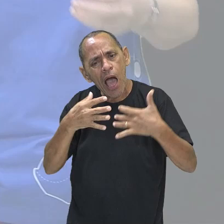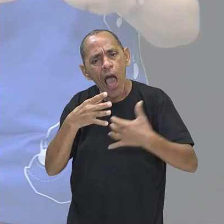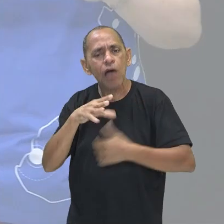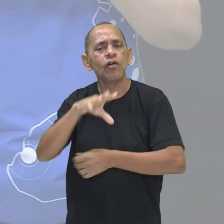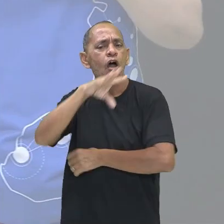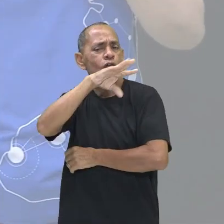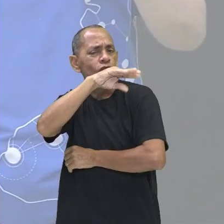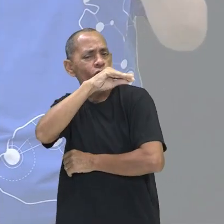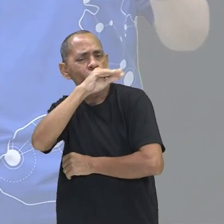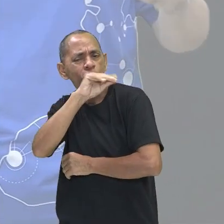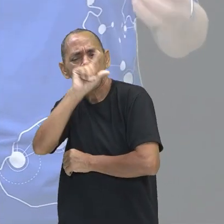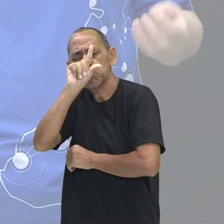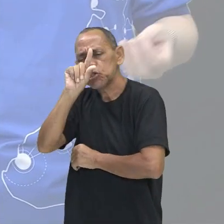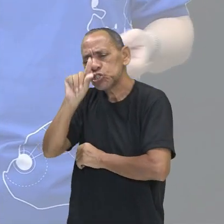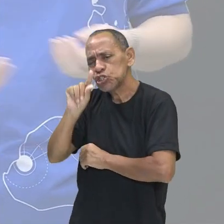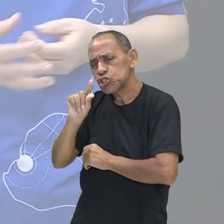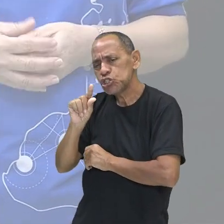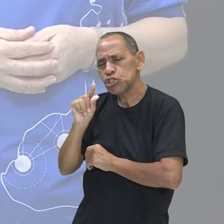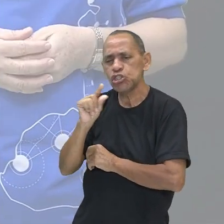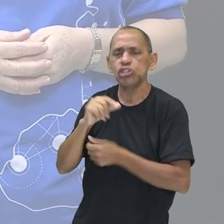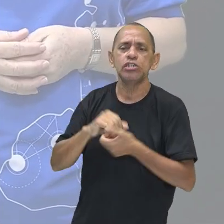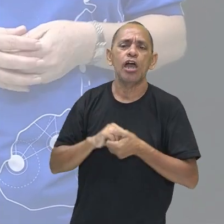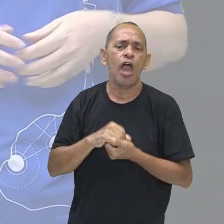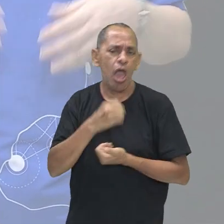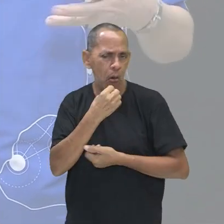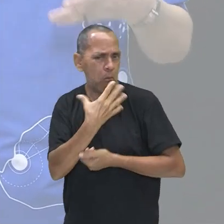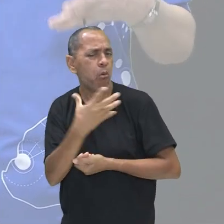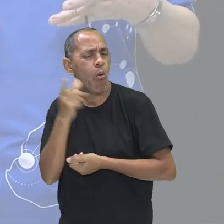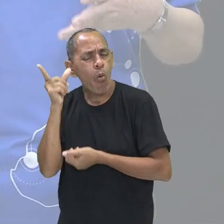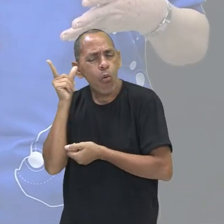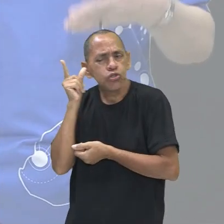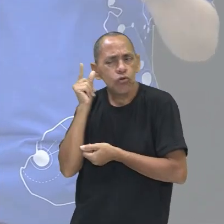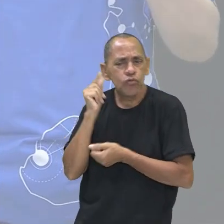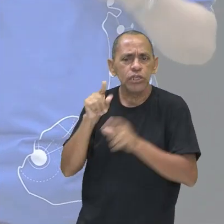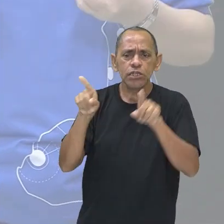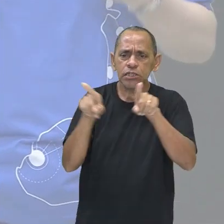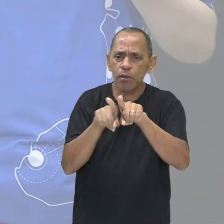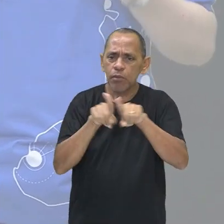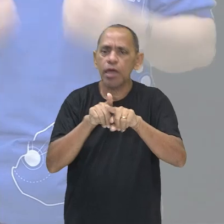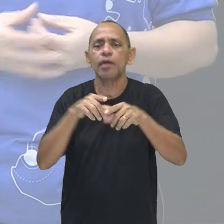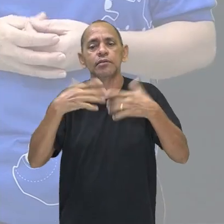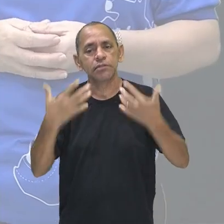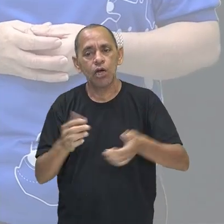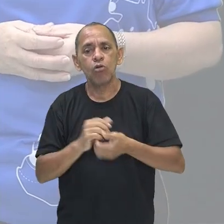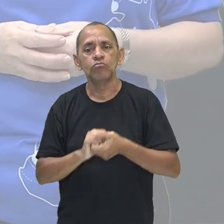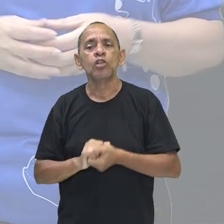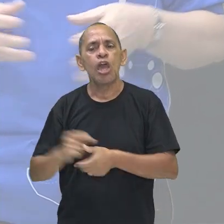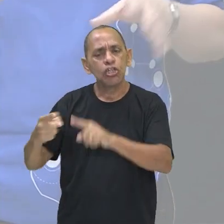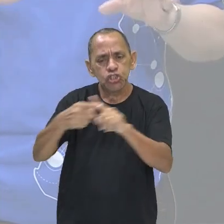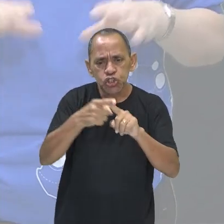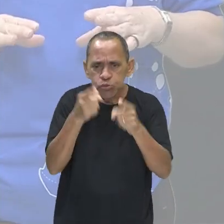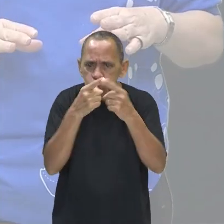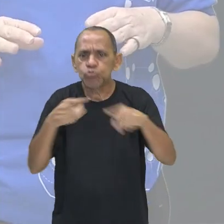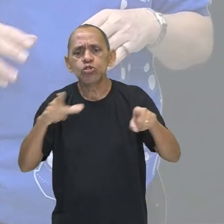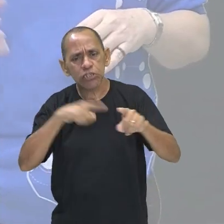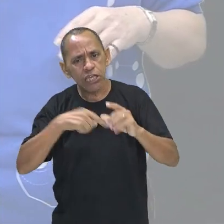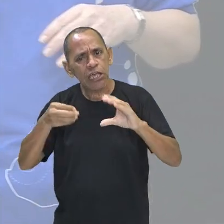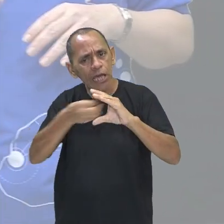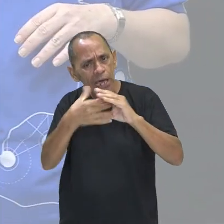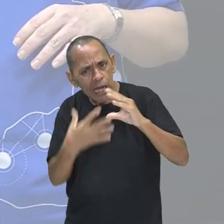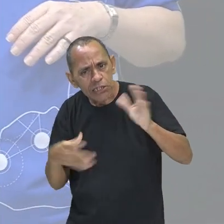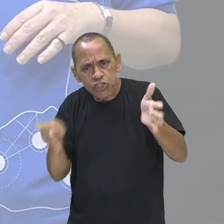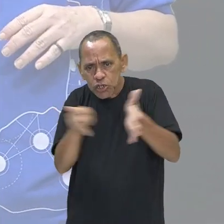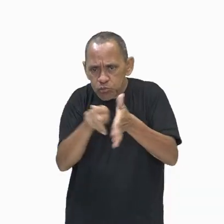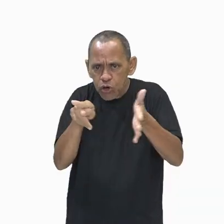baixo, a voz suave, certo? Então a Bossa Nova ela traz essa característica. Vamos ver então